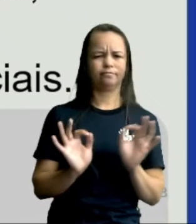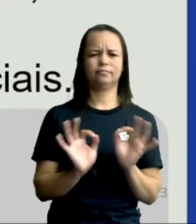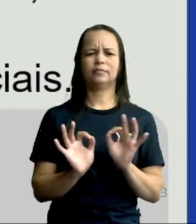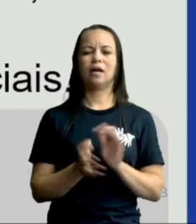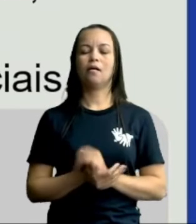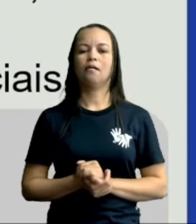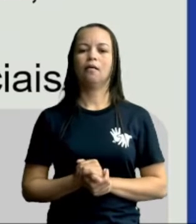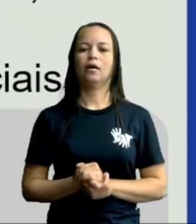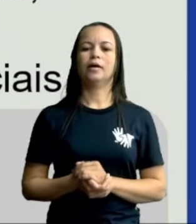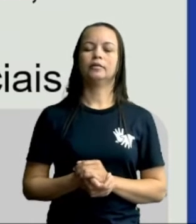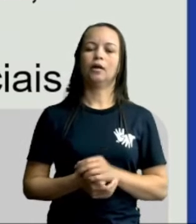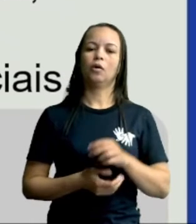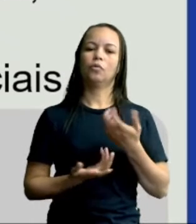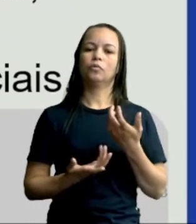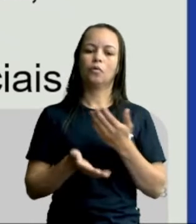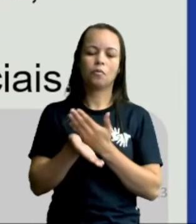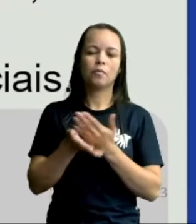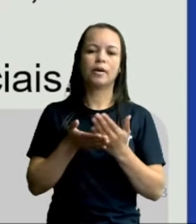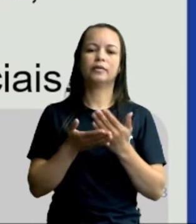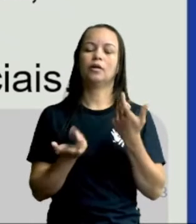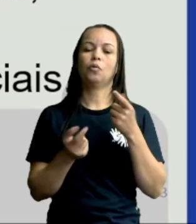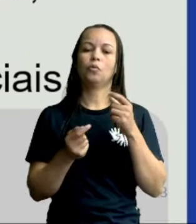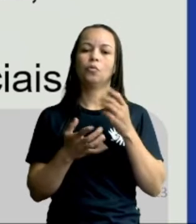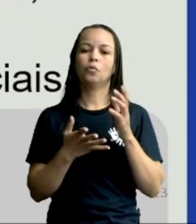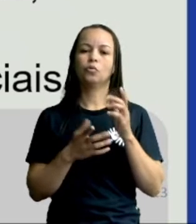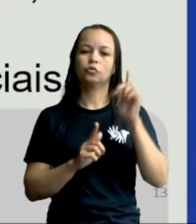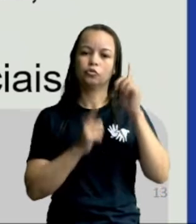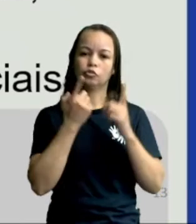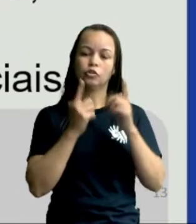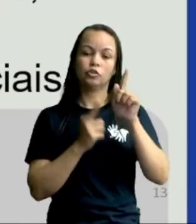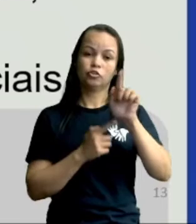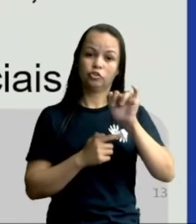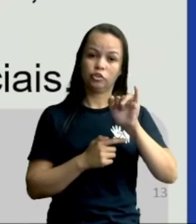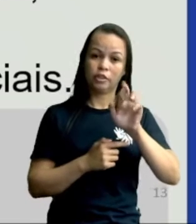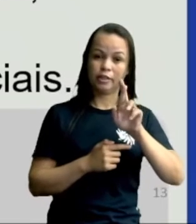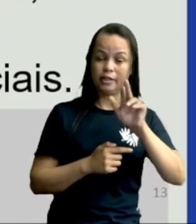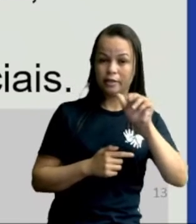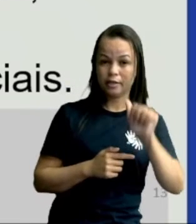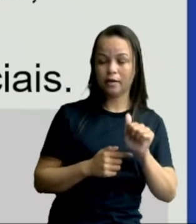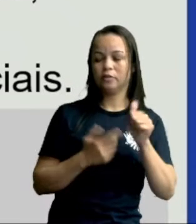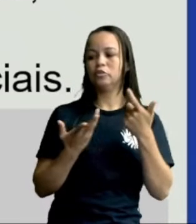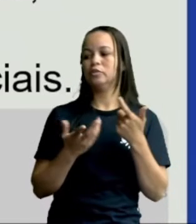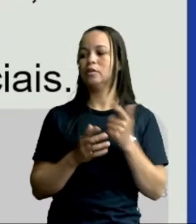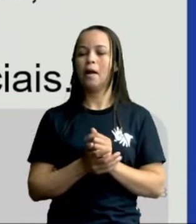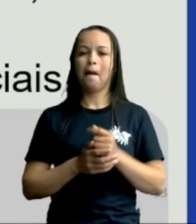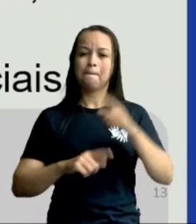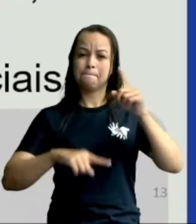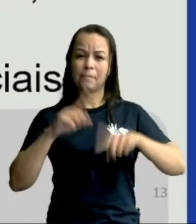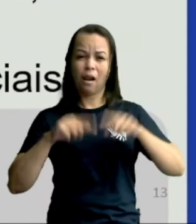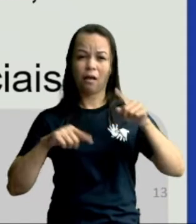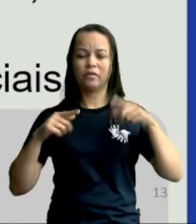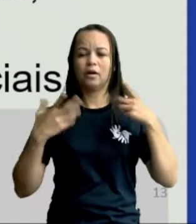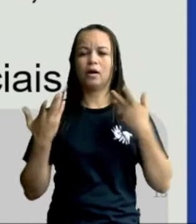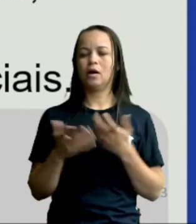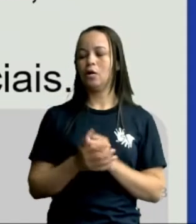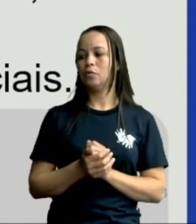Ocorre o uso de gírias, palavrões e palavras inventadas, onomatopeia e